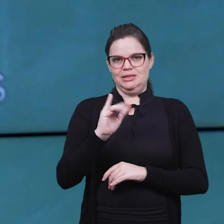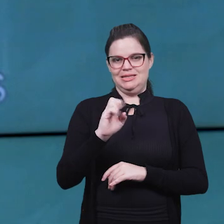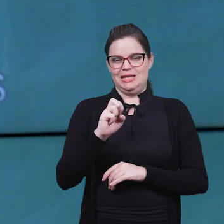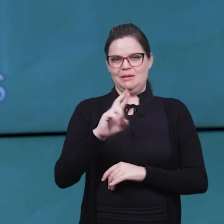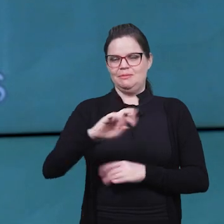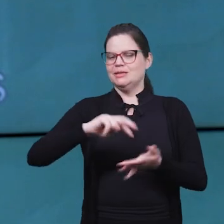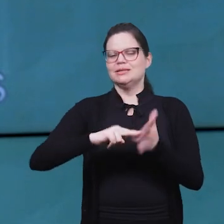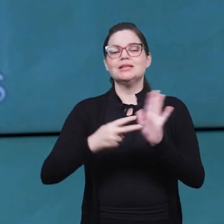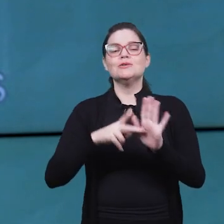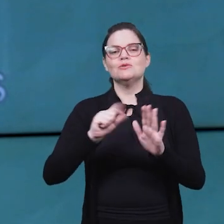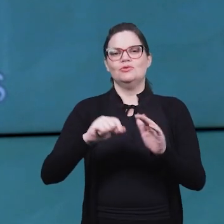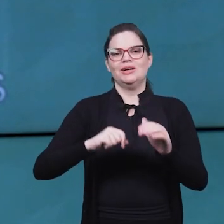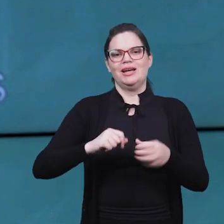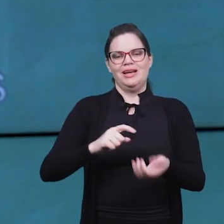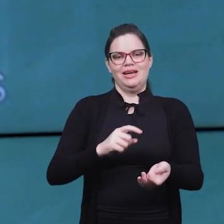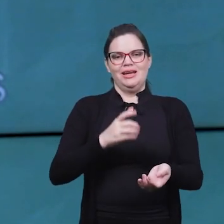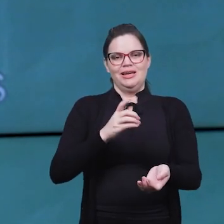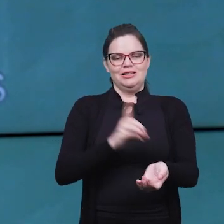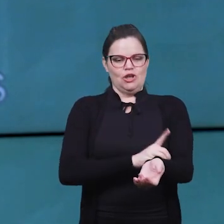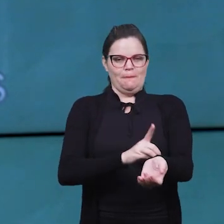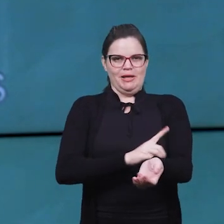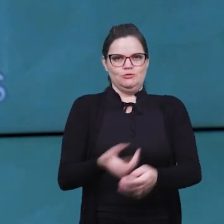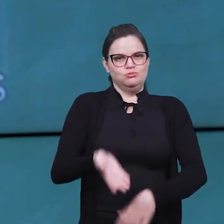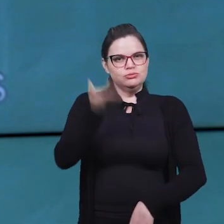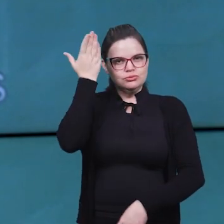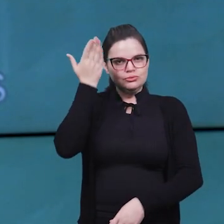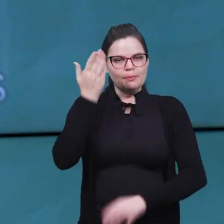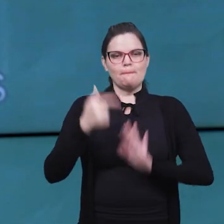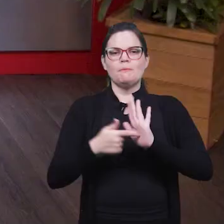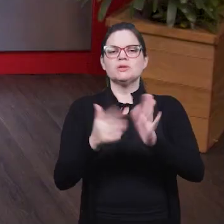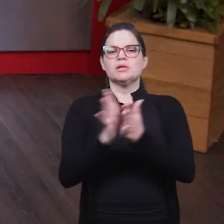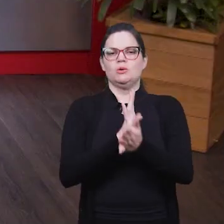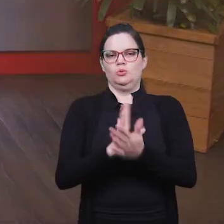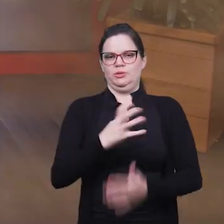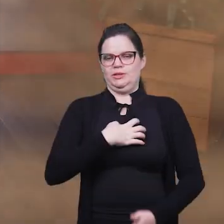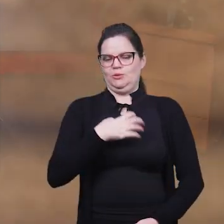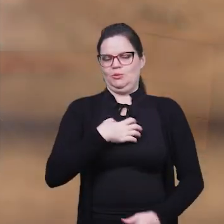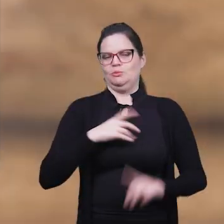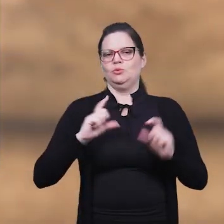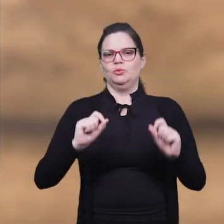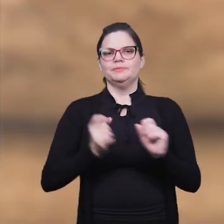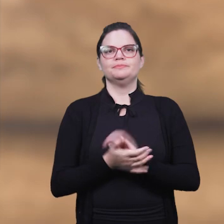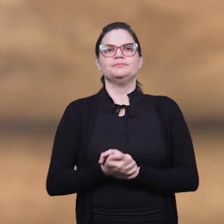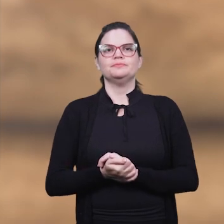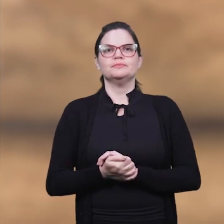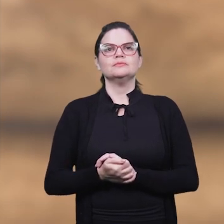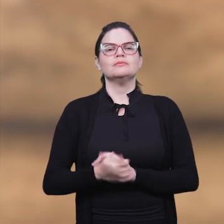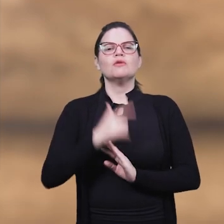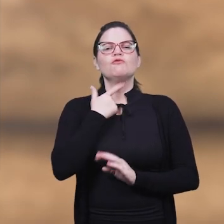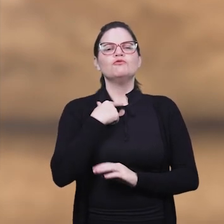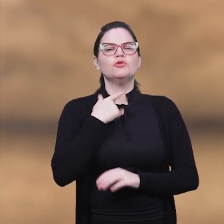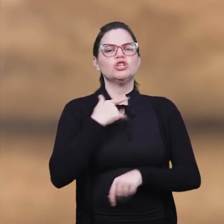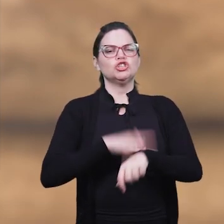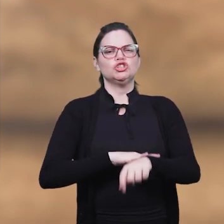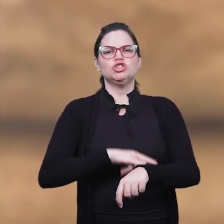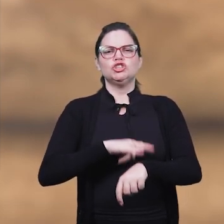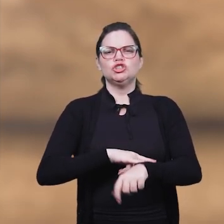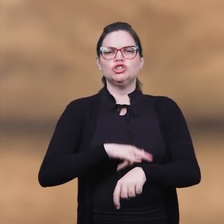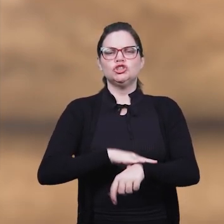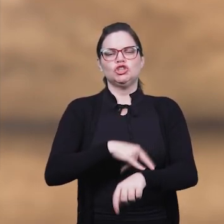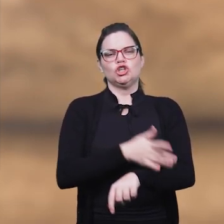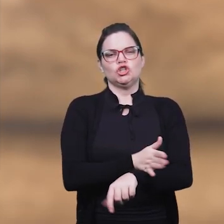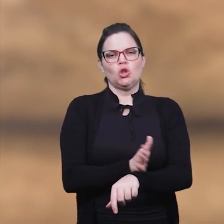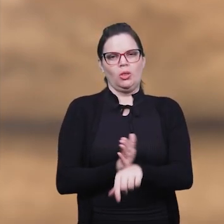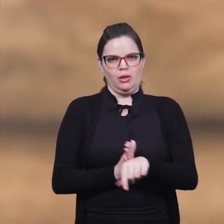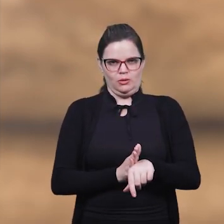glicose no sangue, apresentam os seguintes sintomas: vontade excessiva de urinar várias